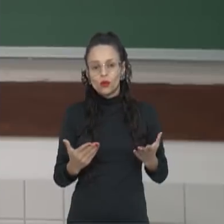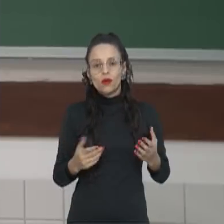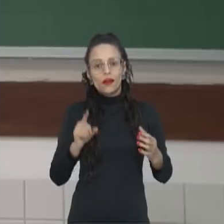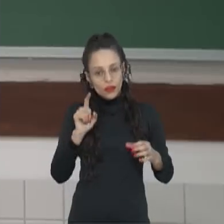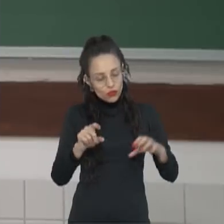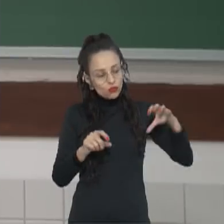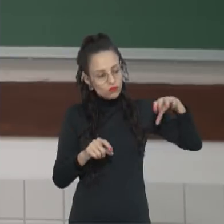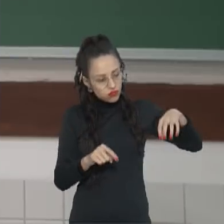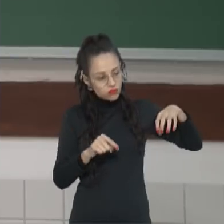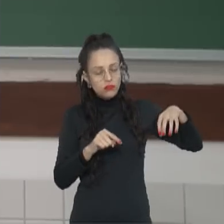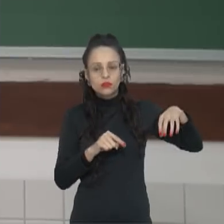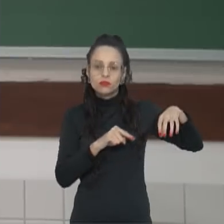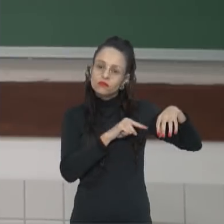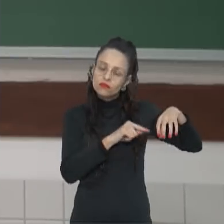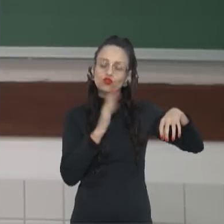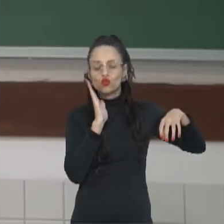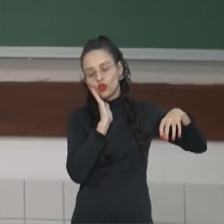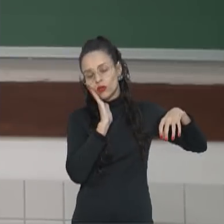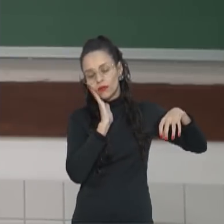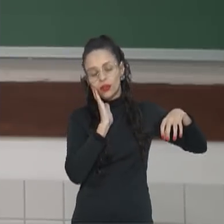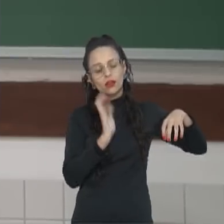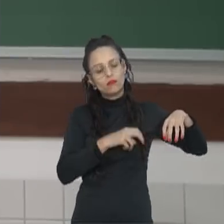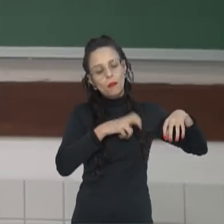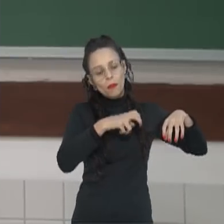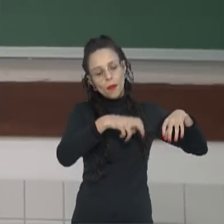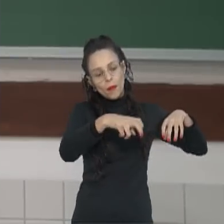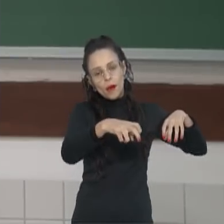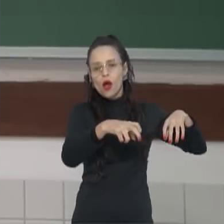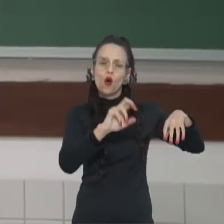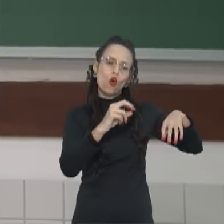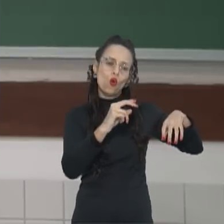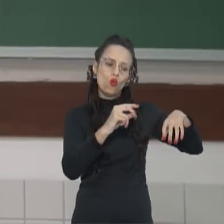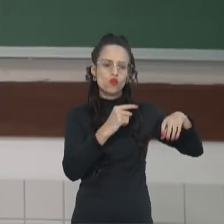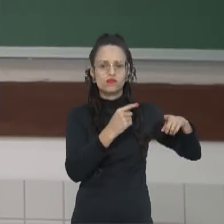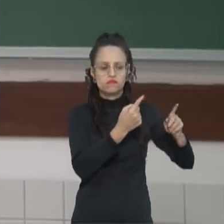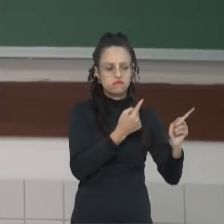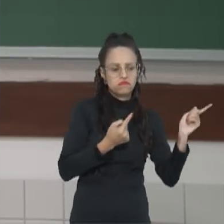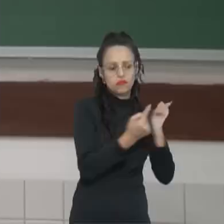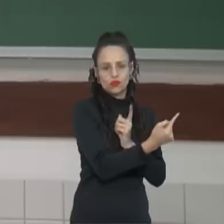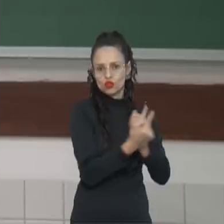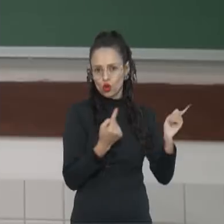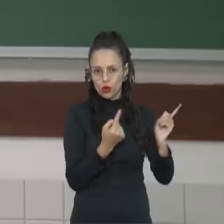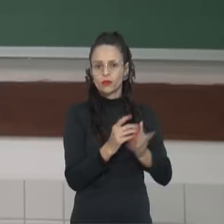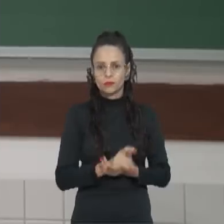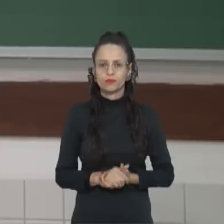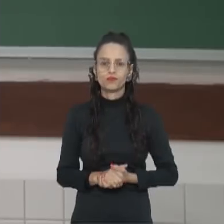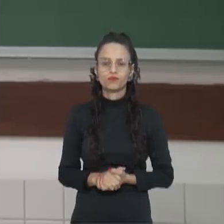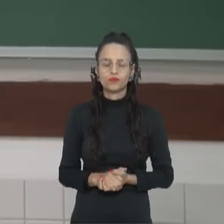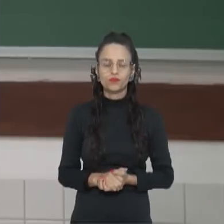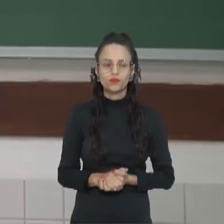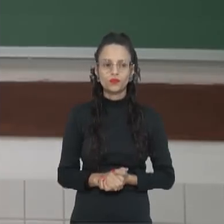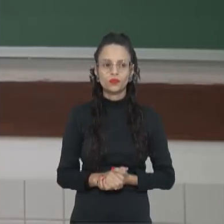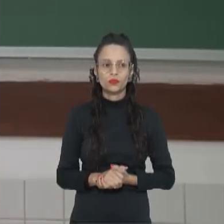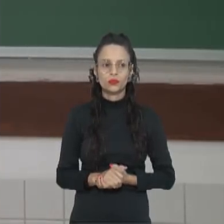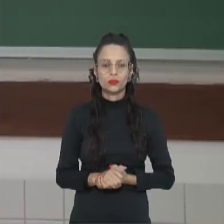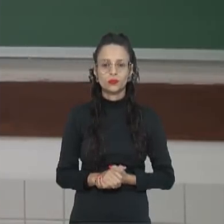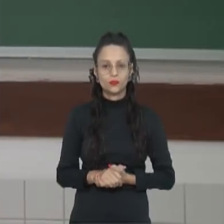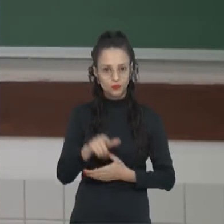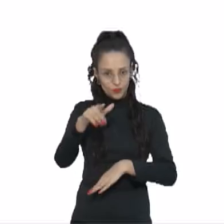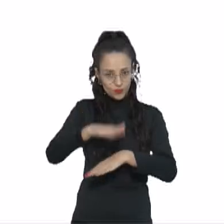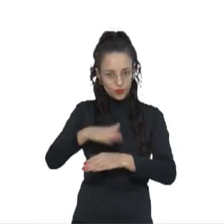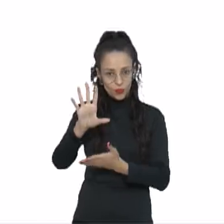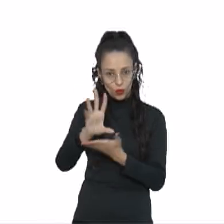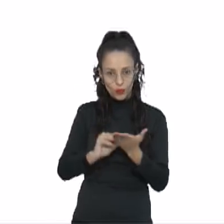essa questão para a pessoa ou dormir no lugar, ou eles fazerem essa troca de chasques. Copie seu